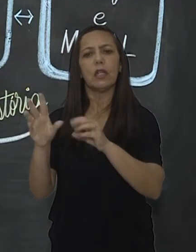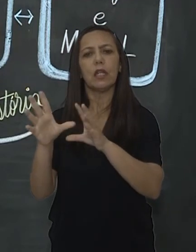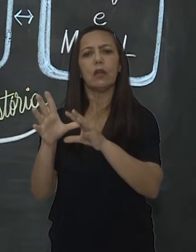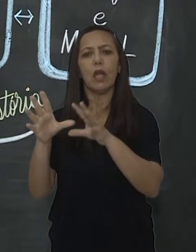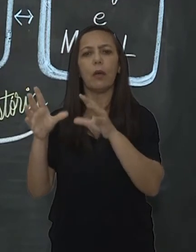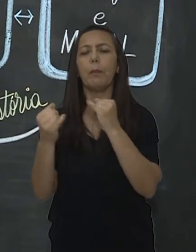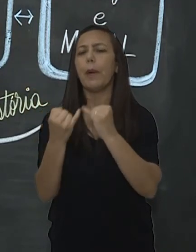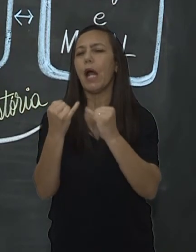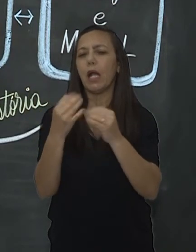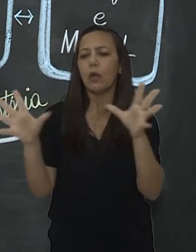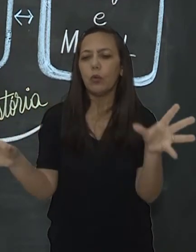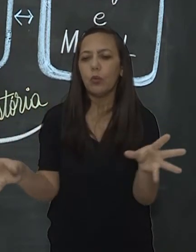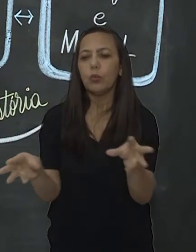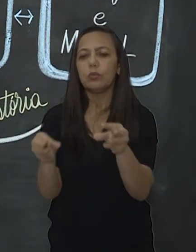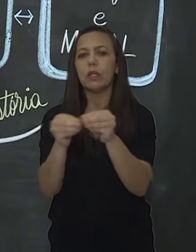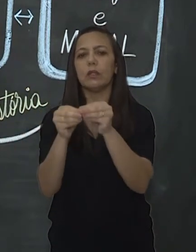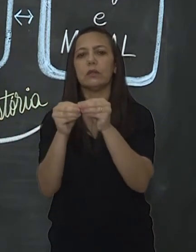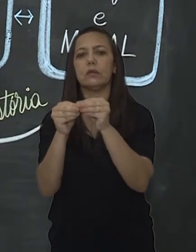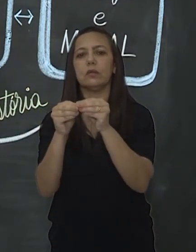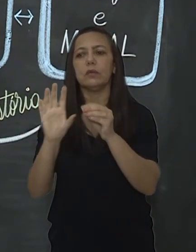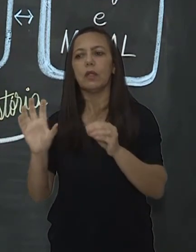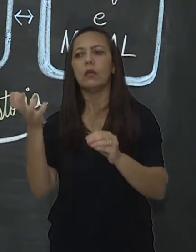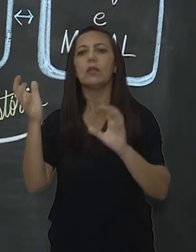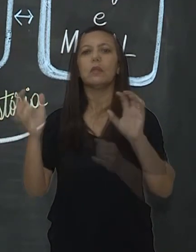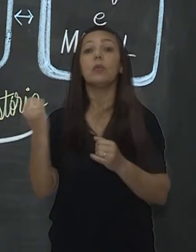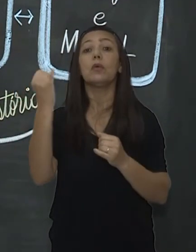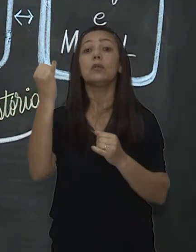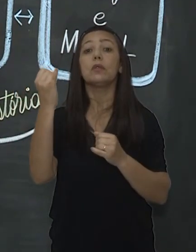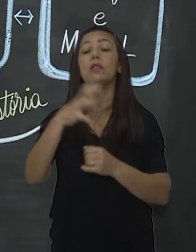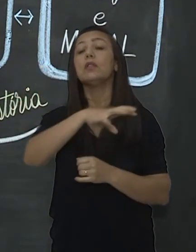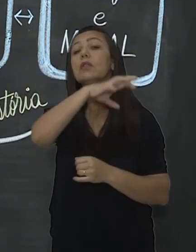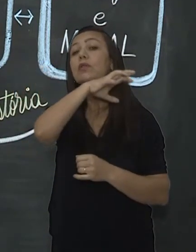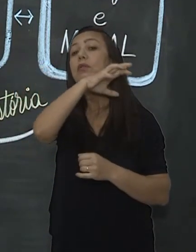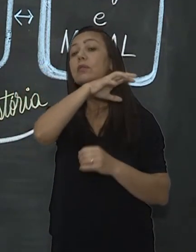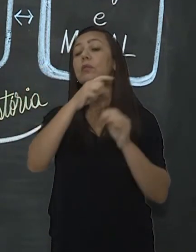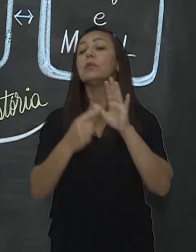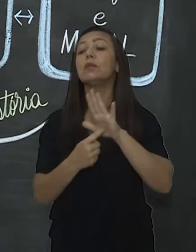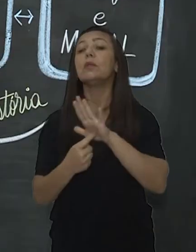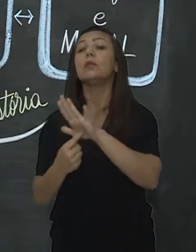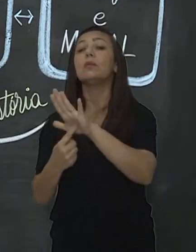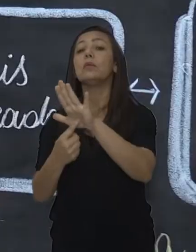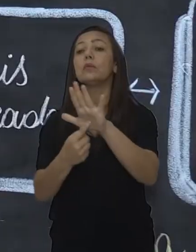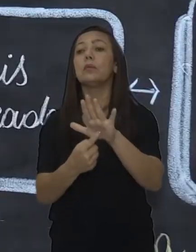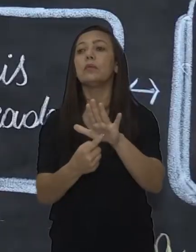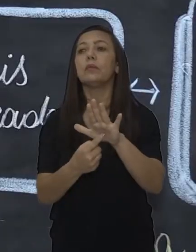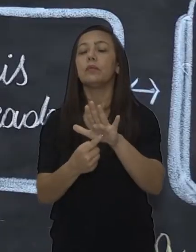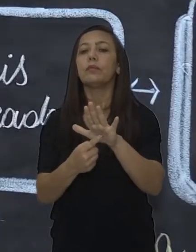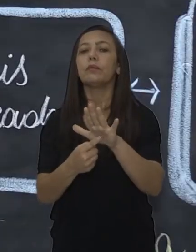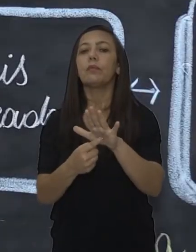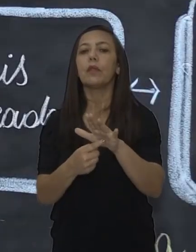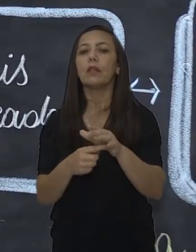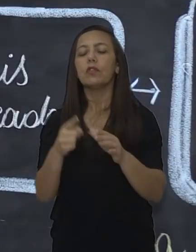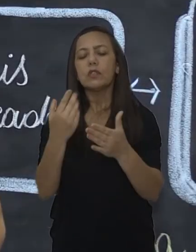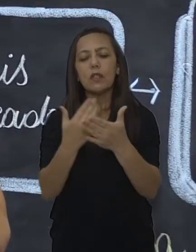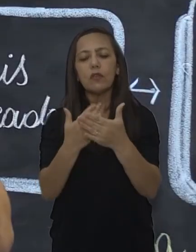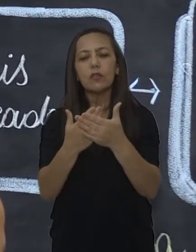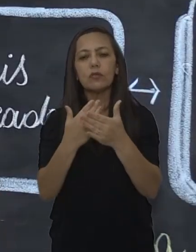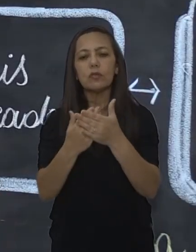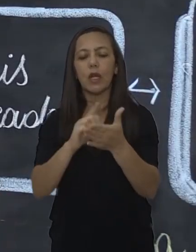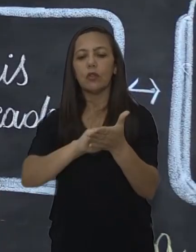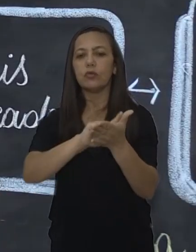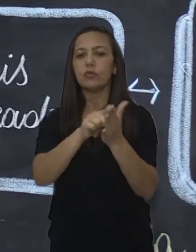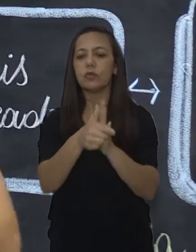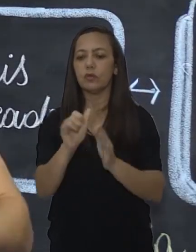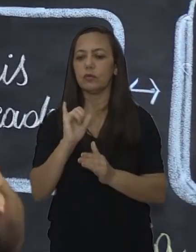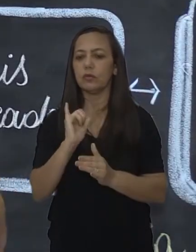personificados quiseram mostrar pra gente. Eles não estavam ali à toa, eles estavam ali querendo transmitir algum tipo de informação. Sabe o que é legal quando você for estudar esses